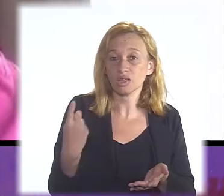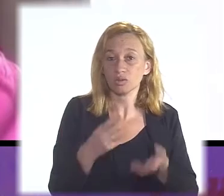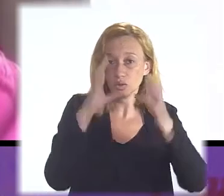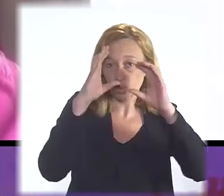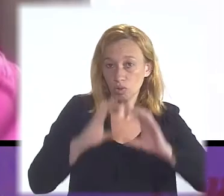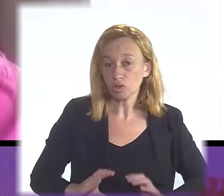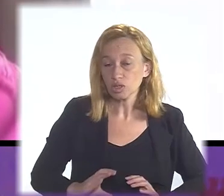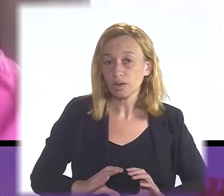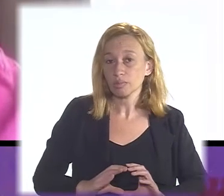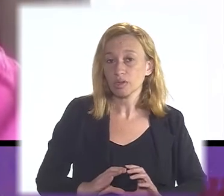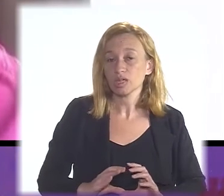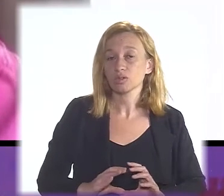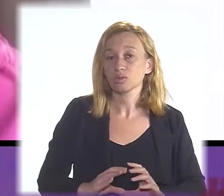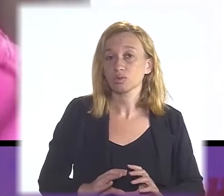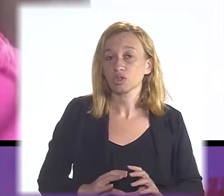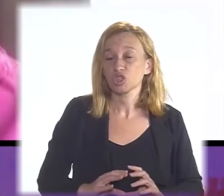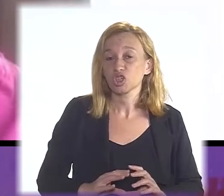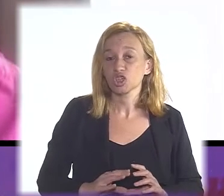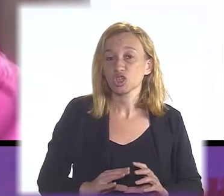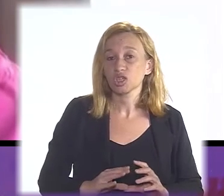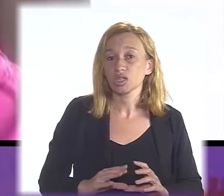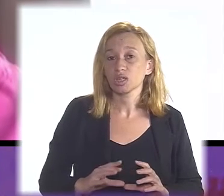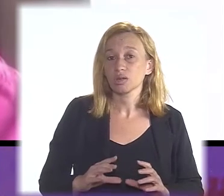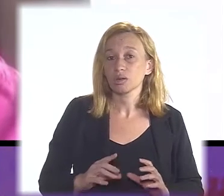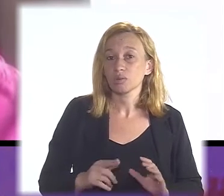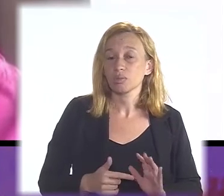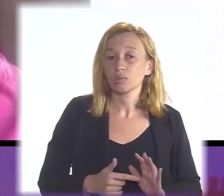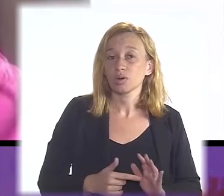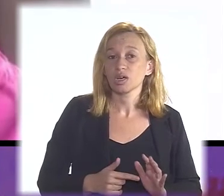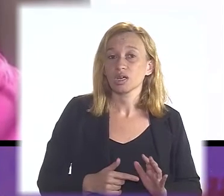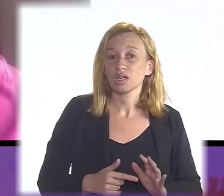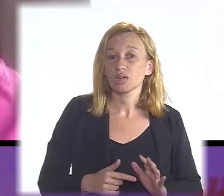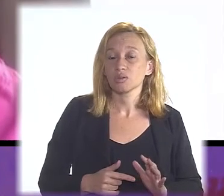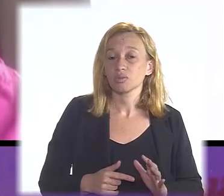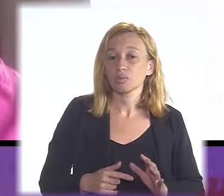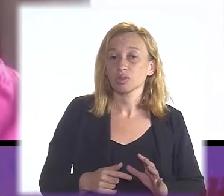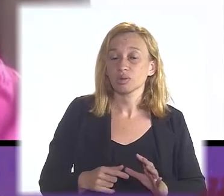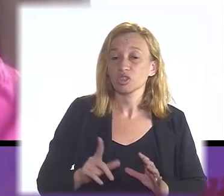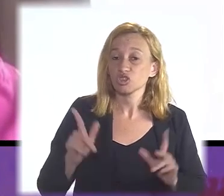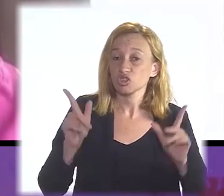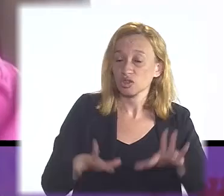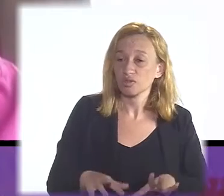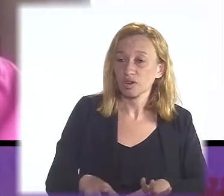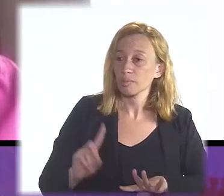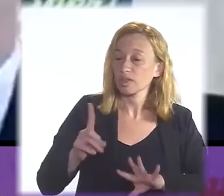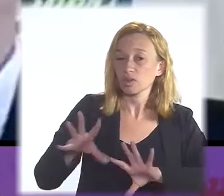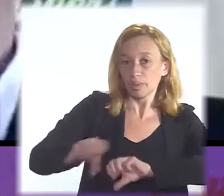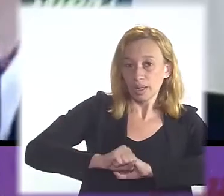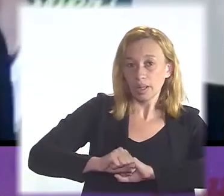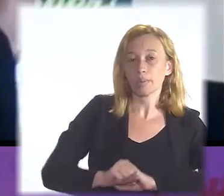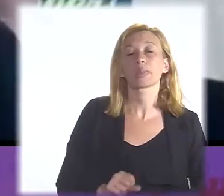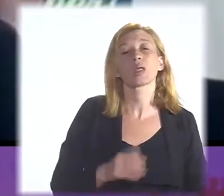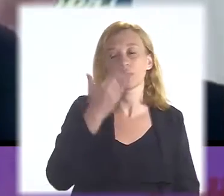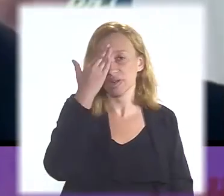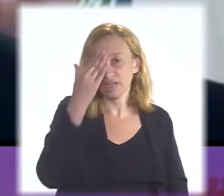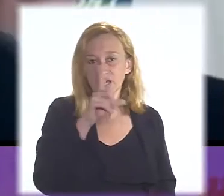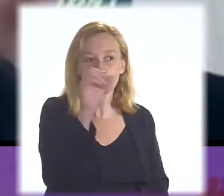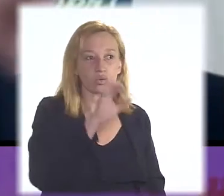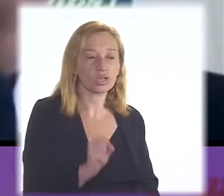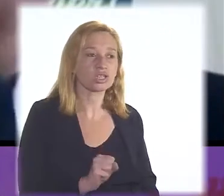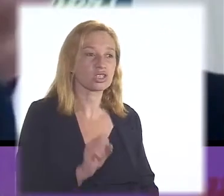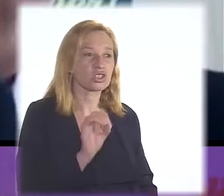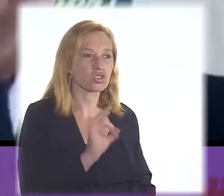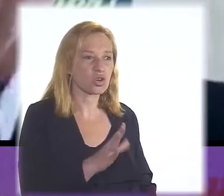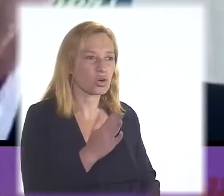a um comportamento que dificulte a possibilidade da gente se infectar por ele. Muito bem, doutor Silvio. Luiz Ribeiro, não é uma